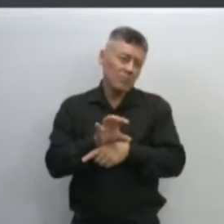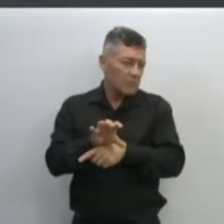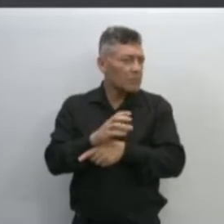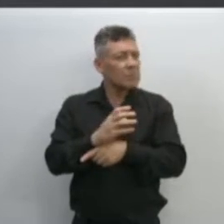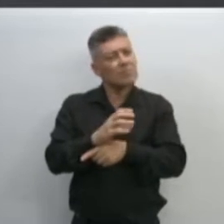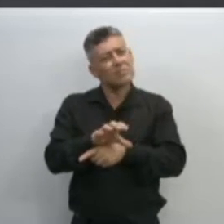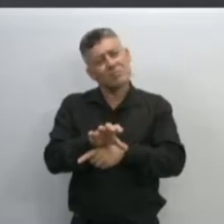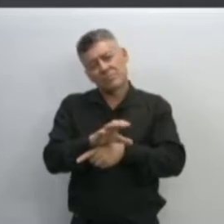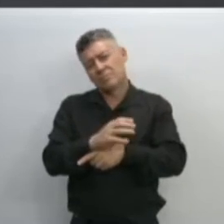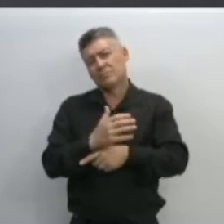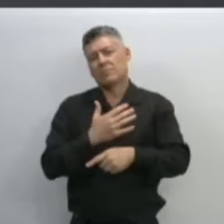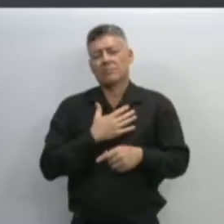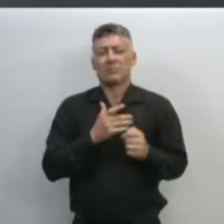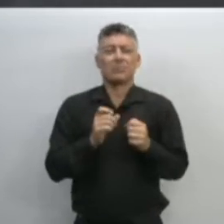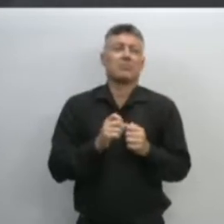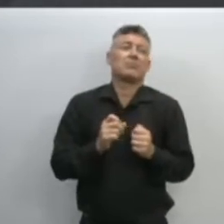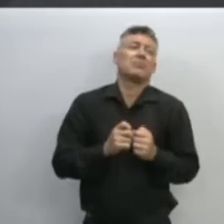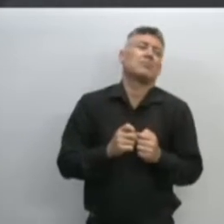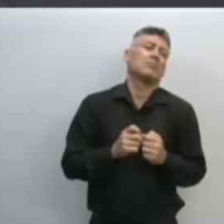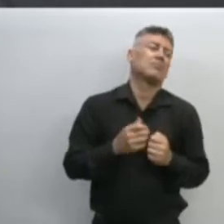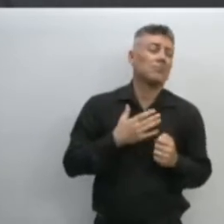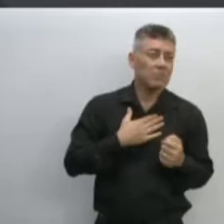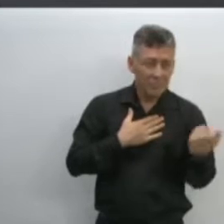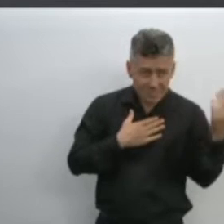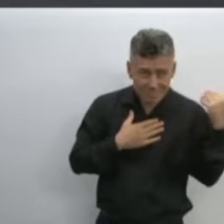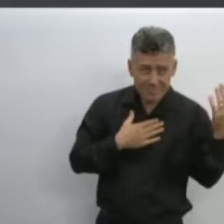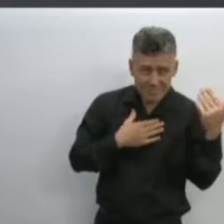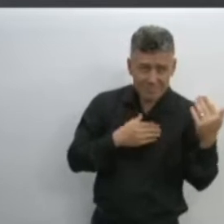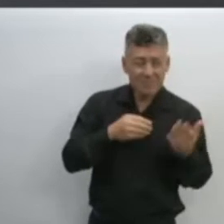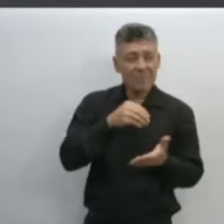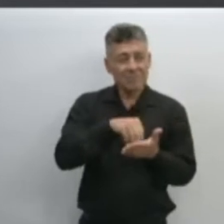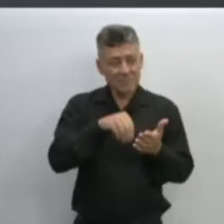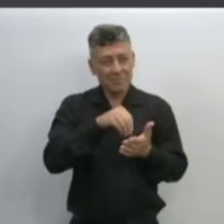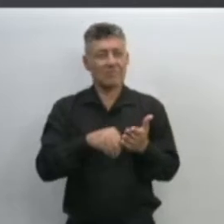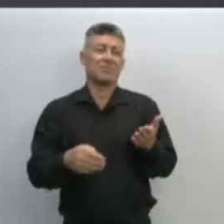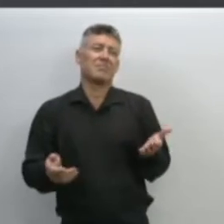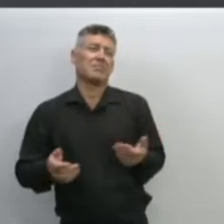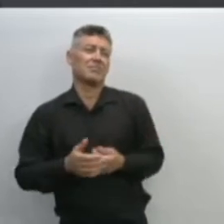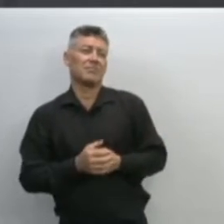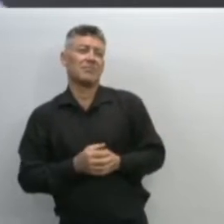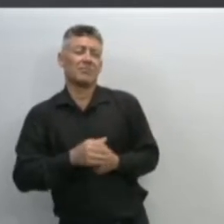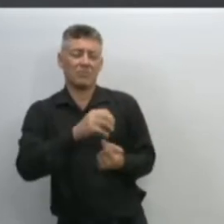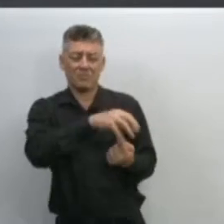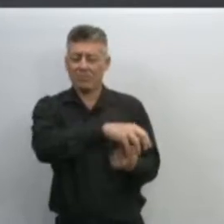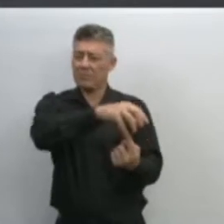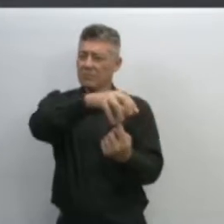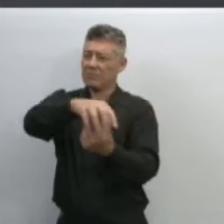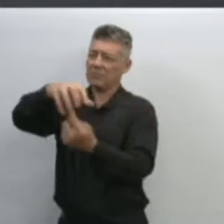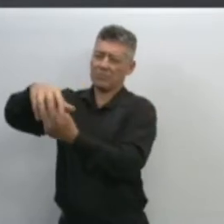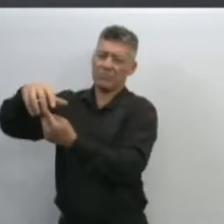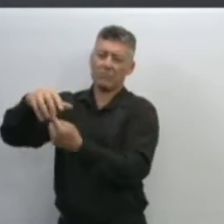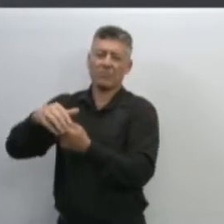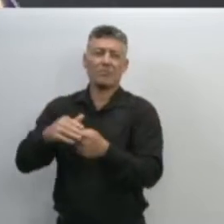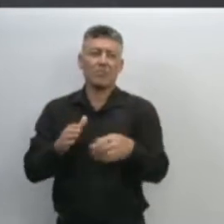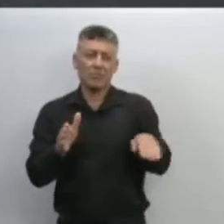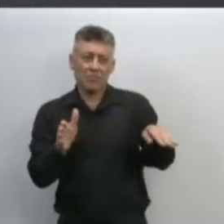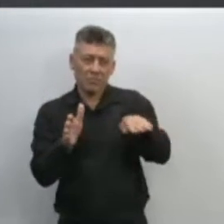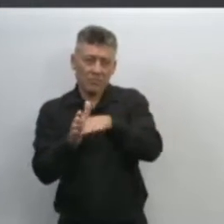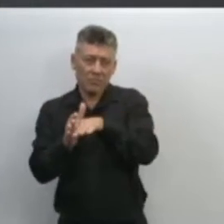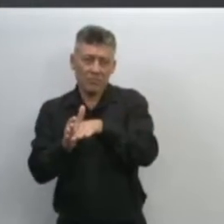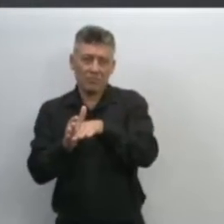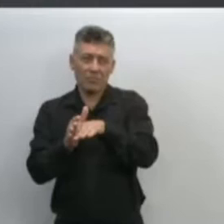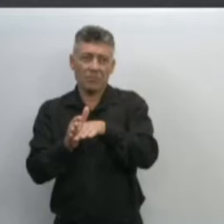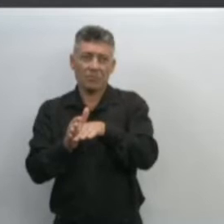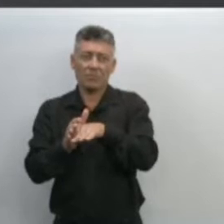eletrônico. Fizemos a parada metropolitana com todos os quiosques padronizados, a parada de frente